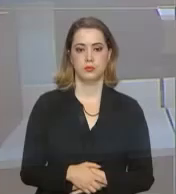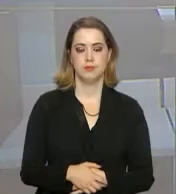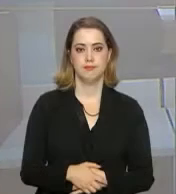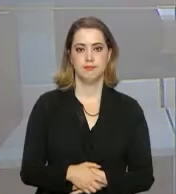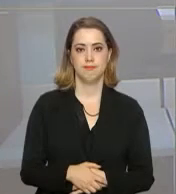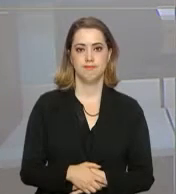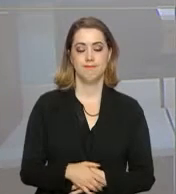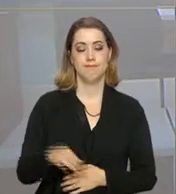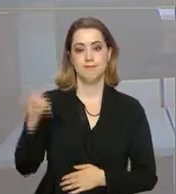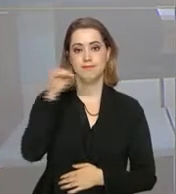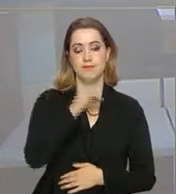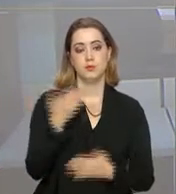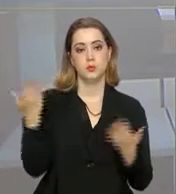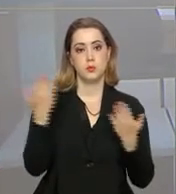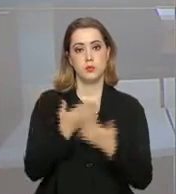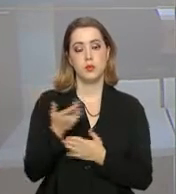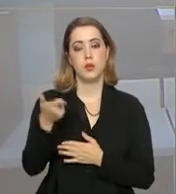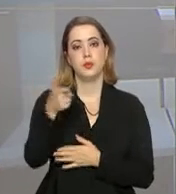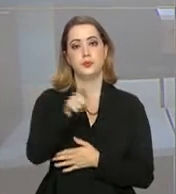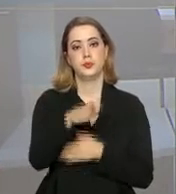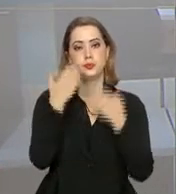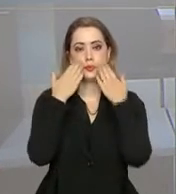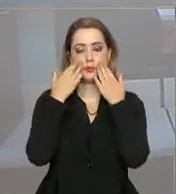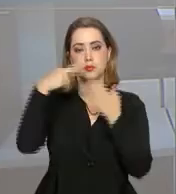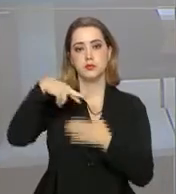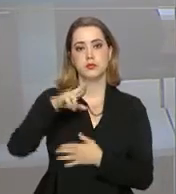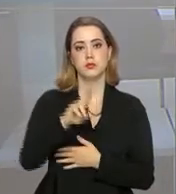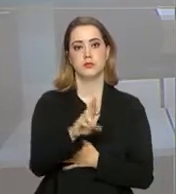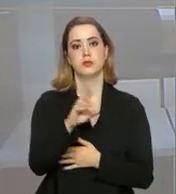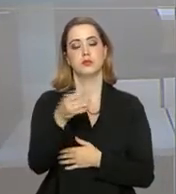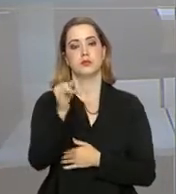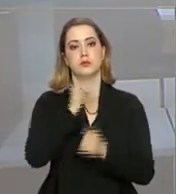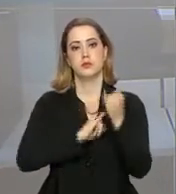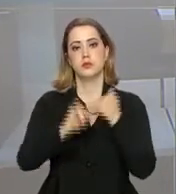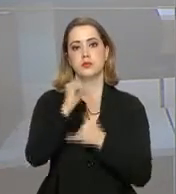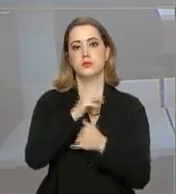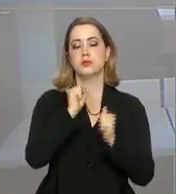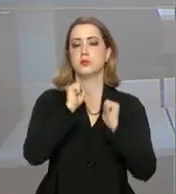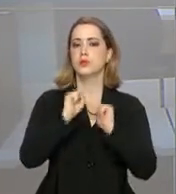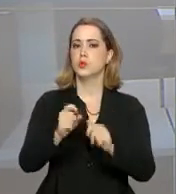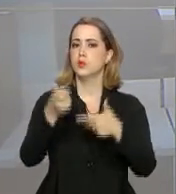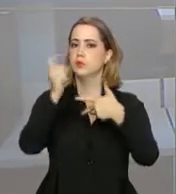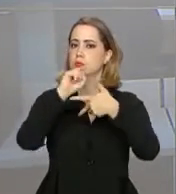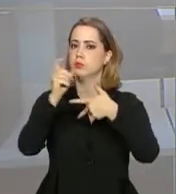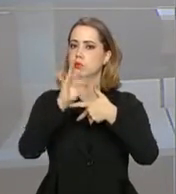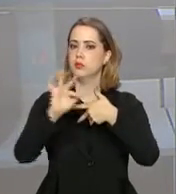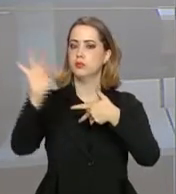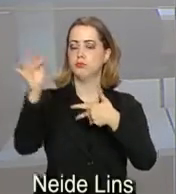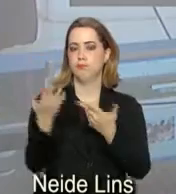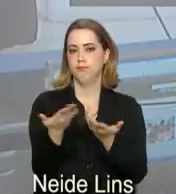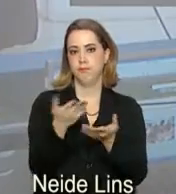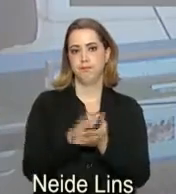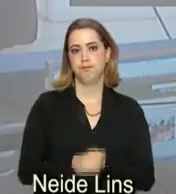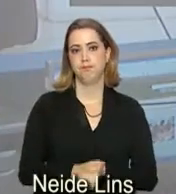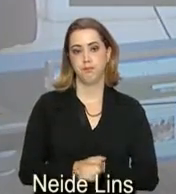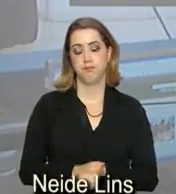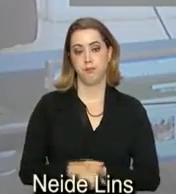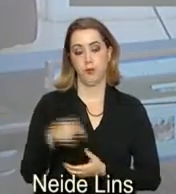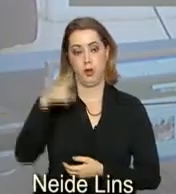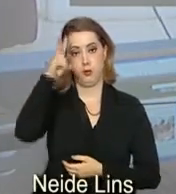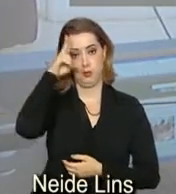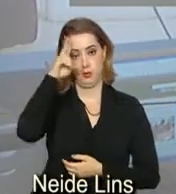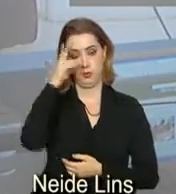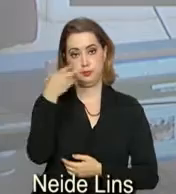lá estamos de volta com mais uma edição do repórter nbr as informações do poder executivo federal nesta